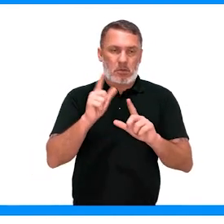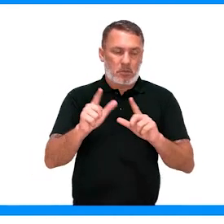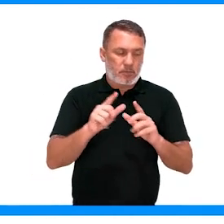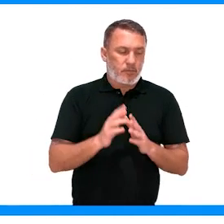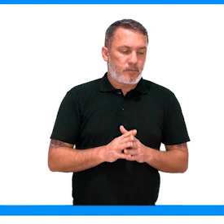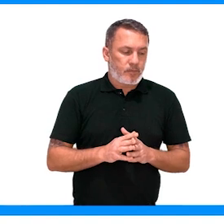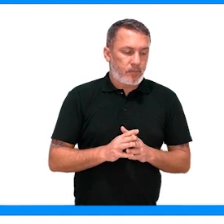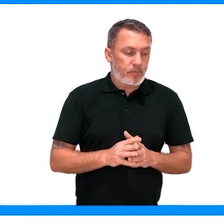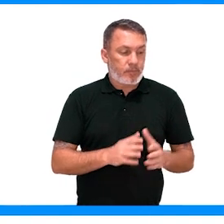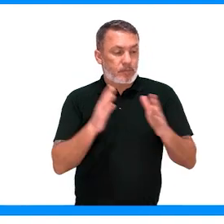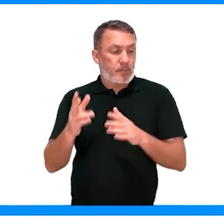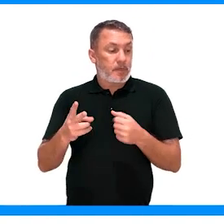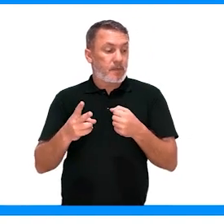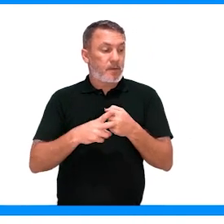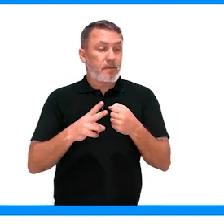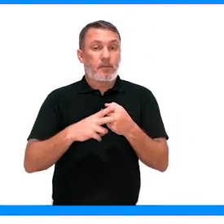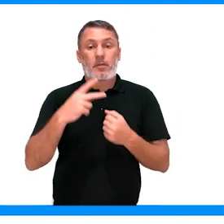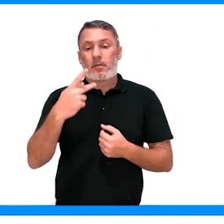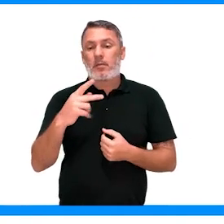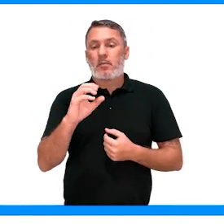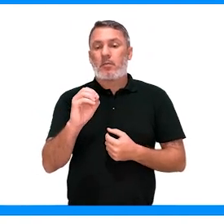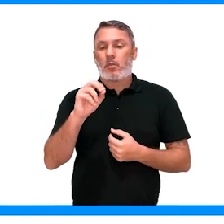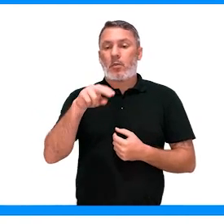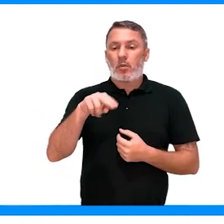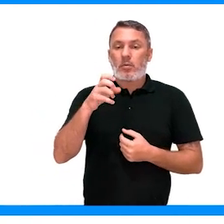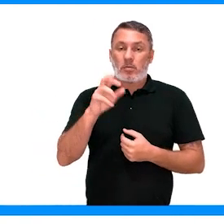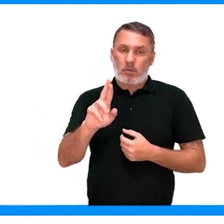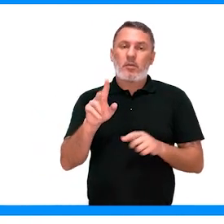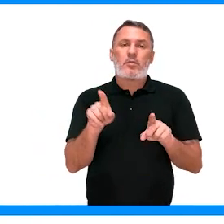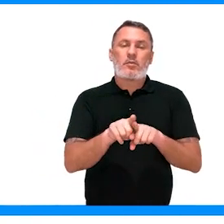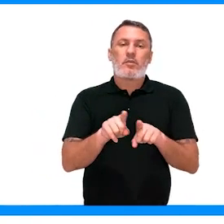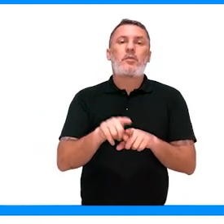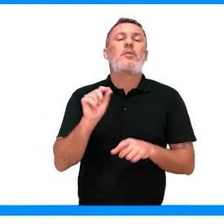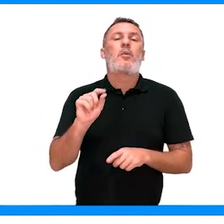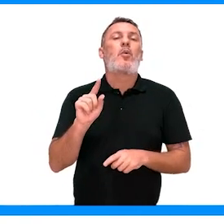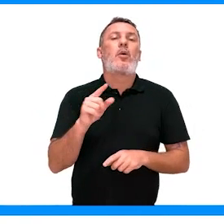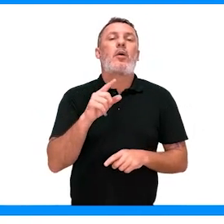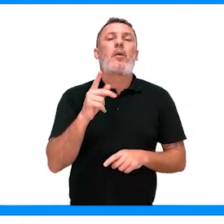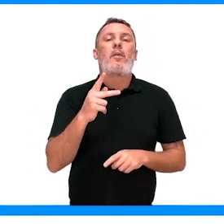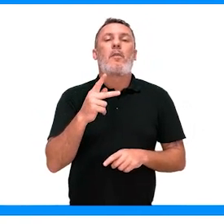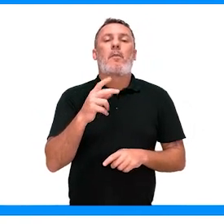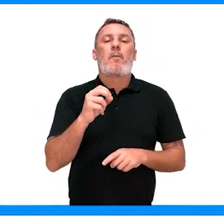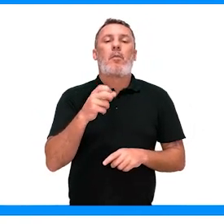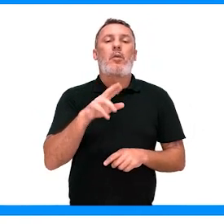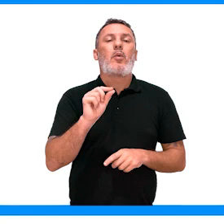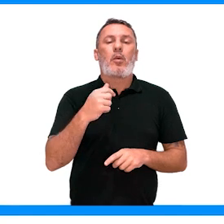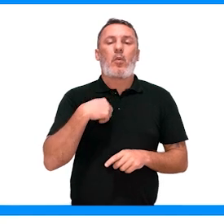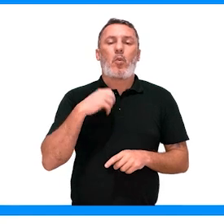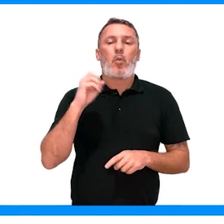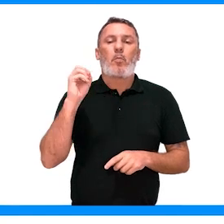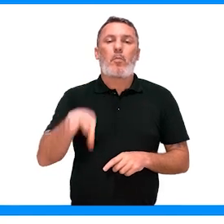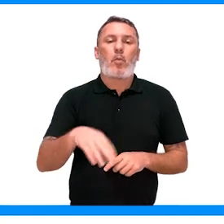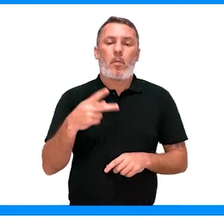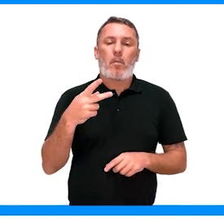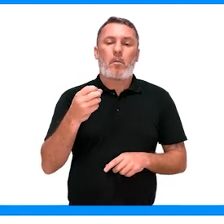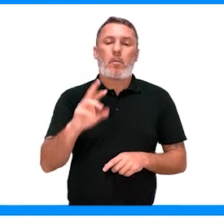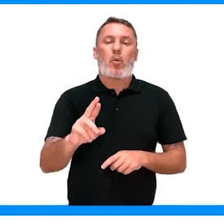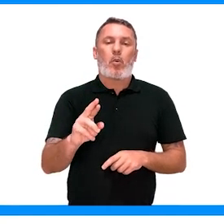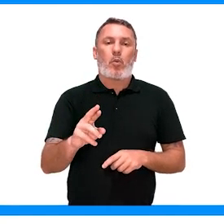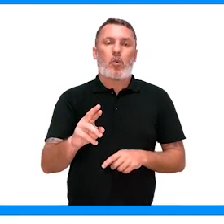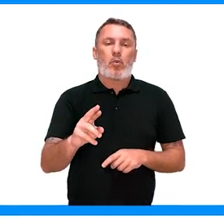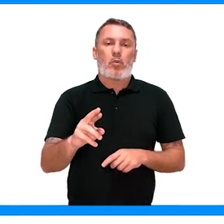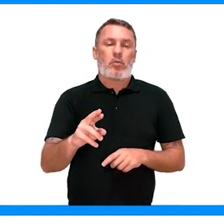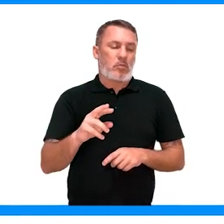eles hacem. O verbo poner também vai entrar. Poner é de pôr. Yo pongo, tú pones, él